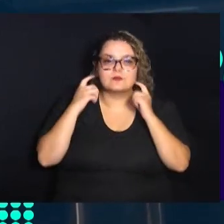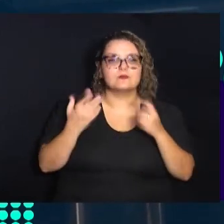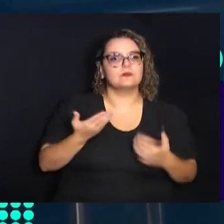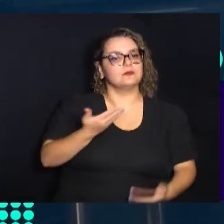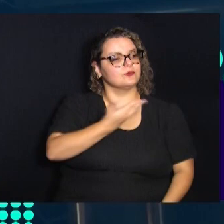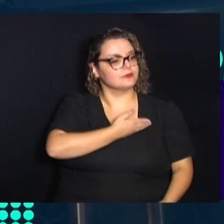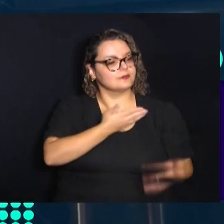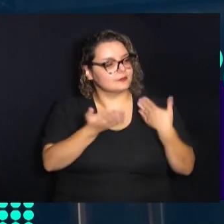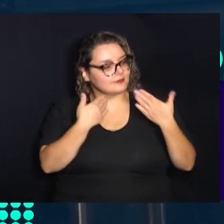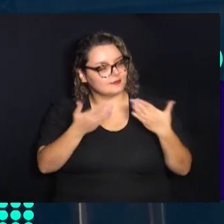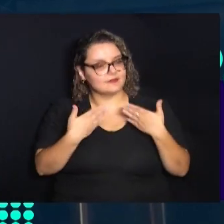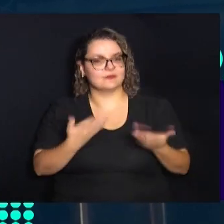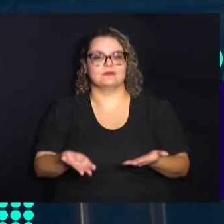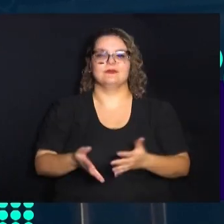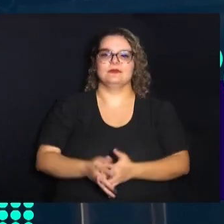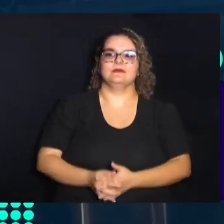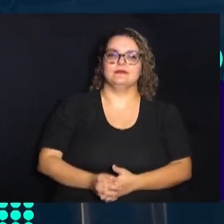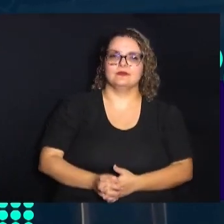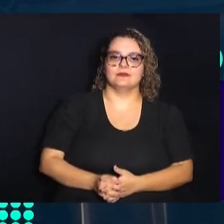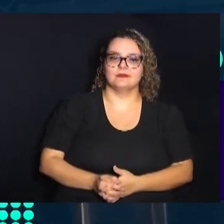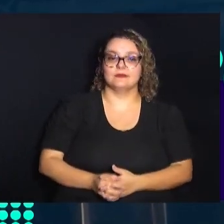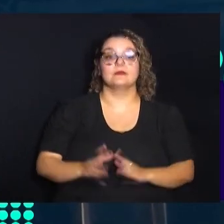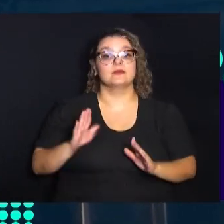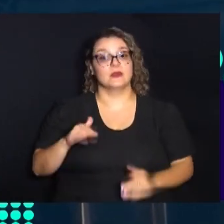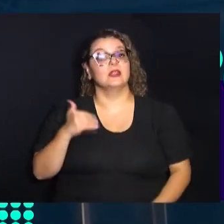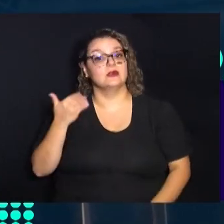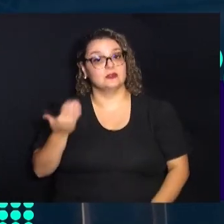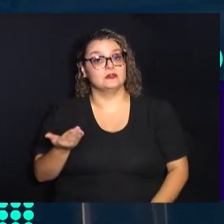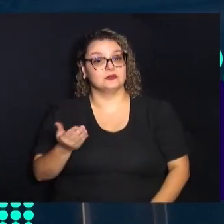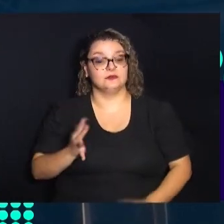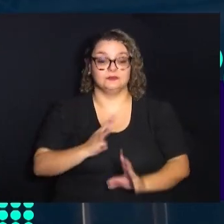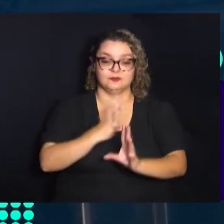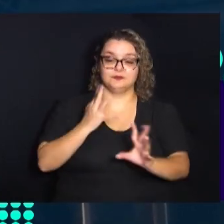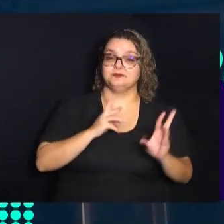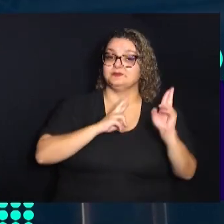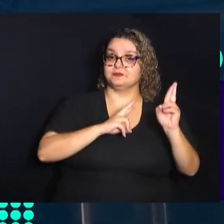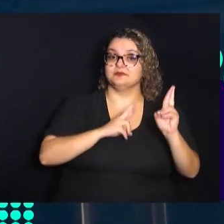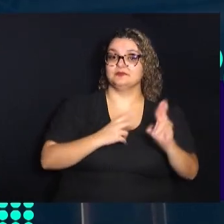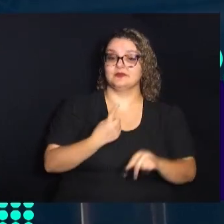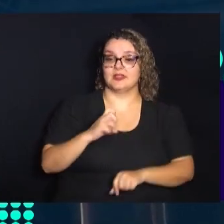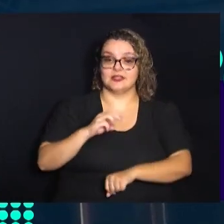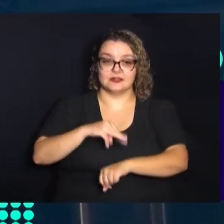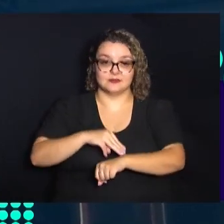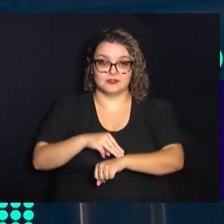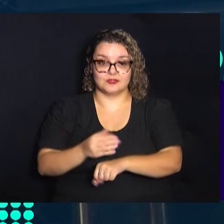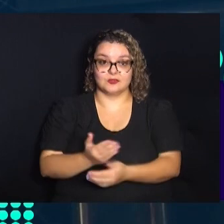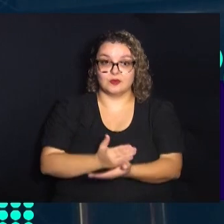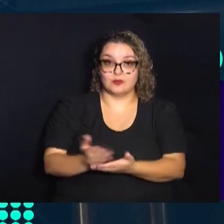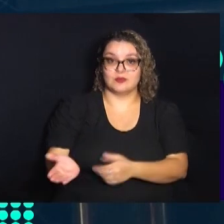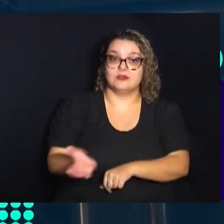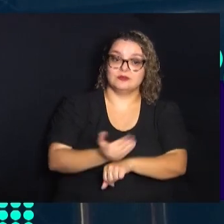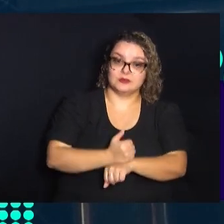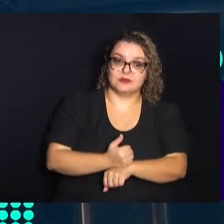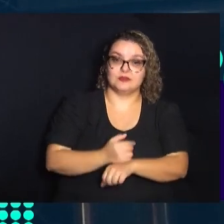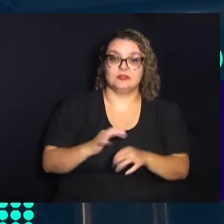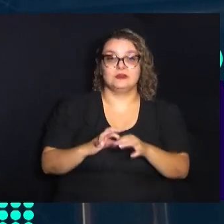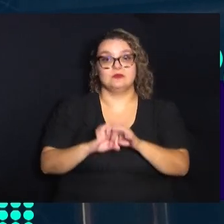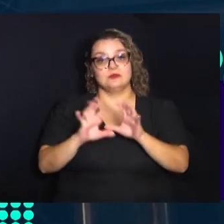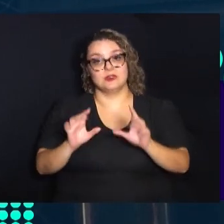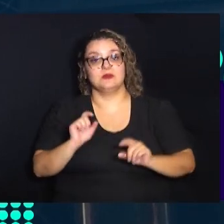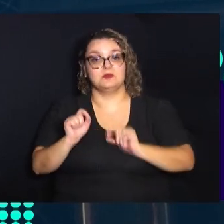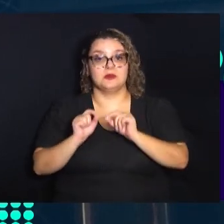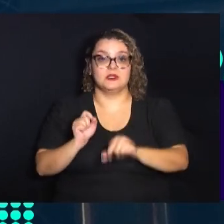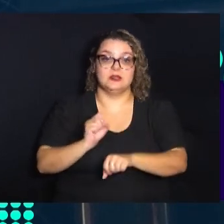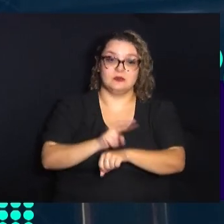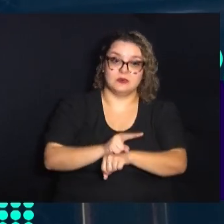para escutar, traz um amigo para conversar, botar aquele papo em dia. E aí, fica já na fila da esperança que 15 minutos antes do início do espetáculo, então a